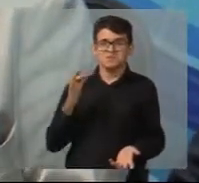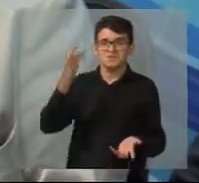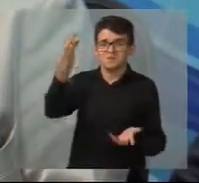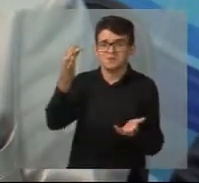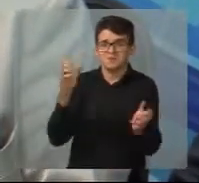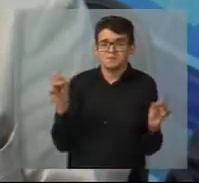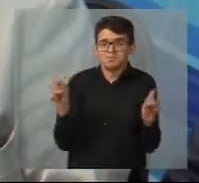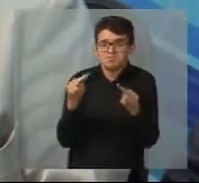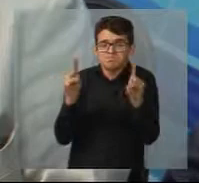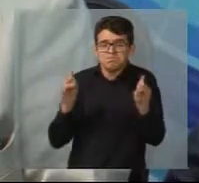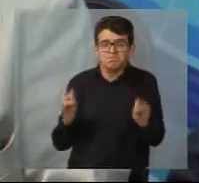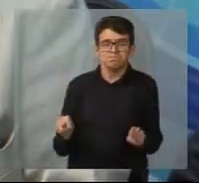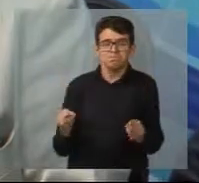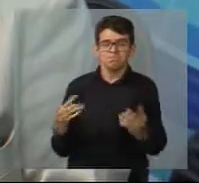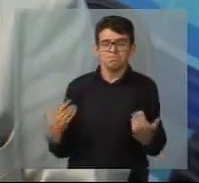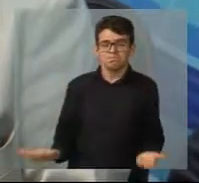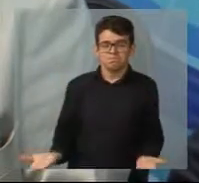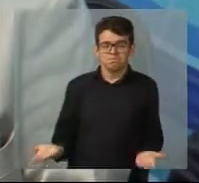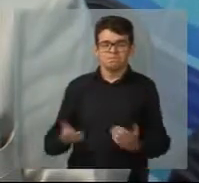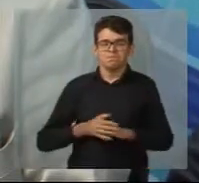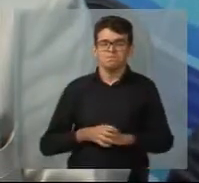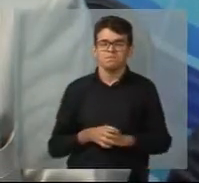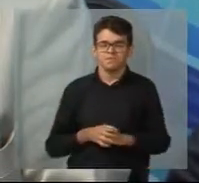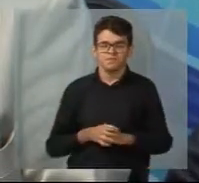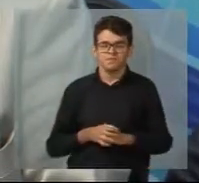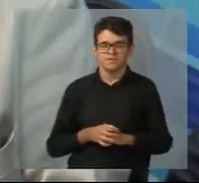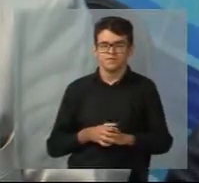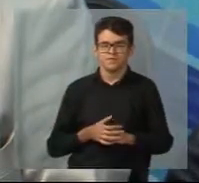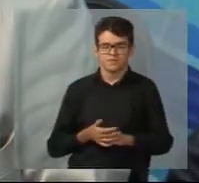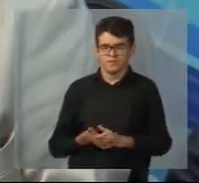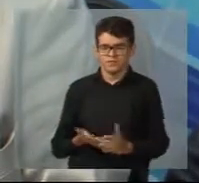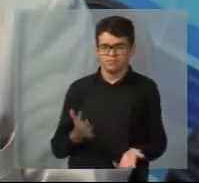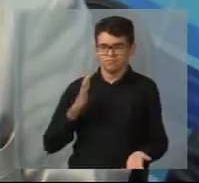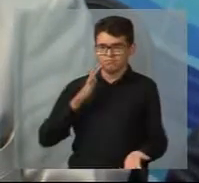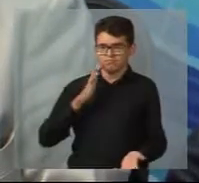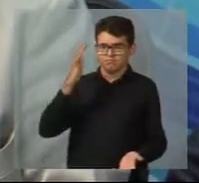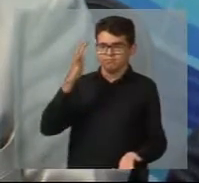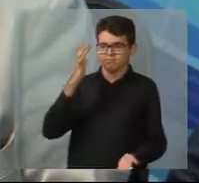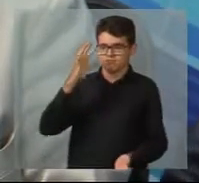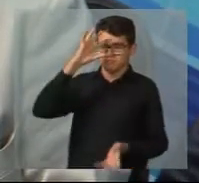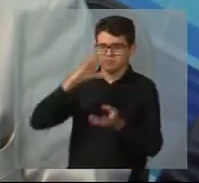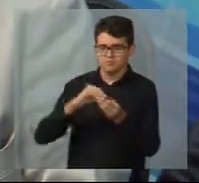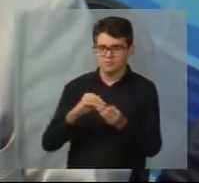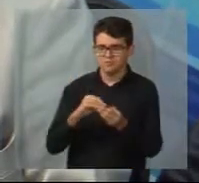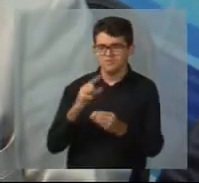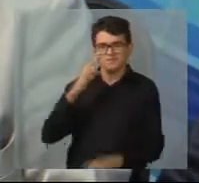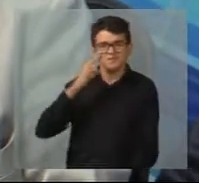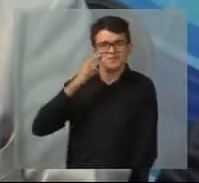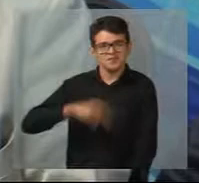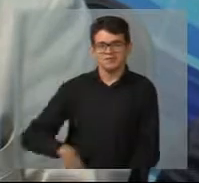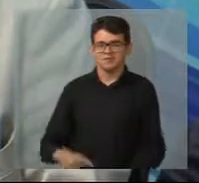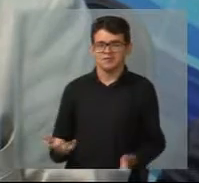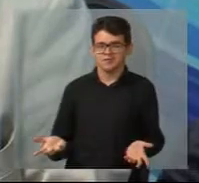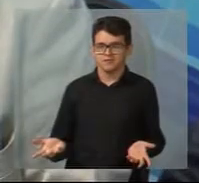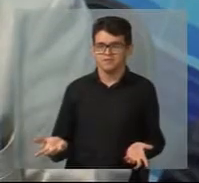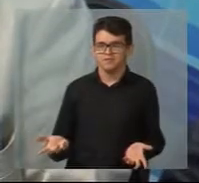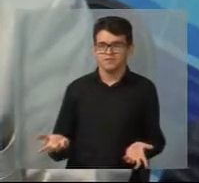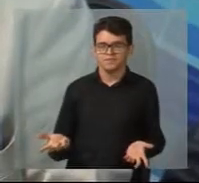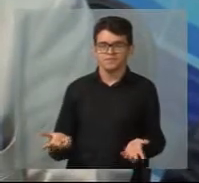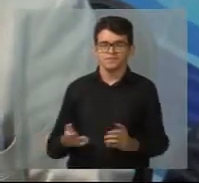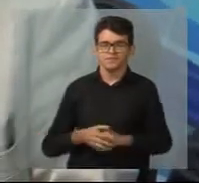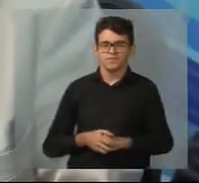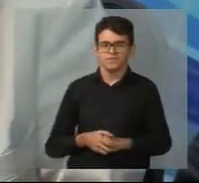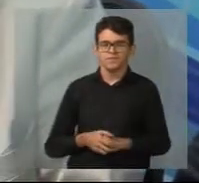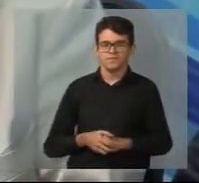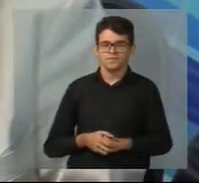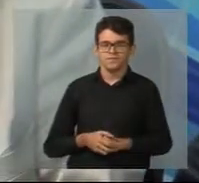Então, bem lembrado, bem lembrado. Não vamos fazer prognósticos aqui, porque o Supremo... Está